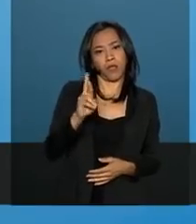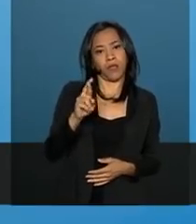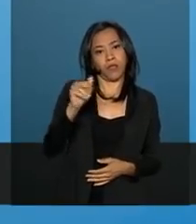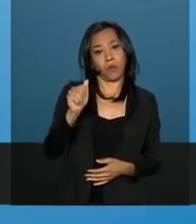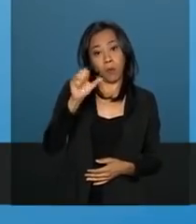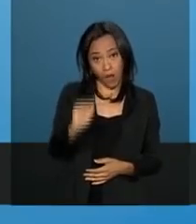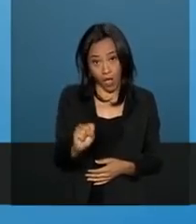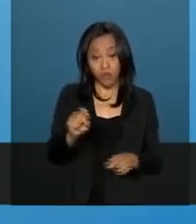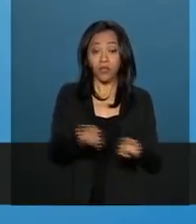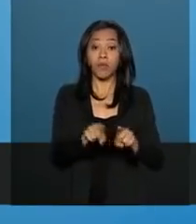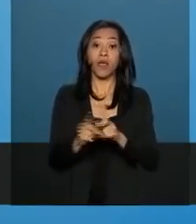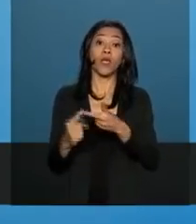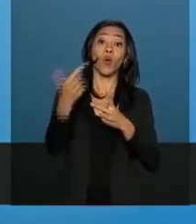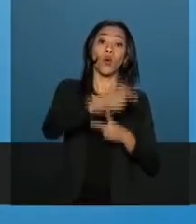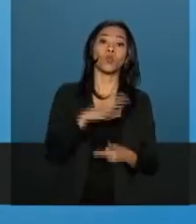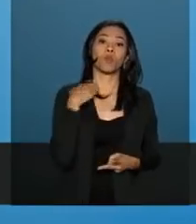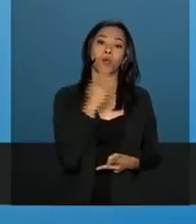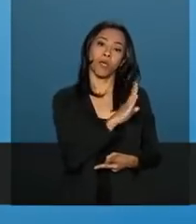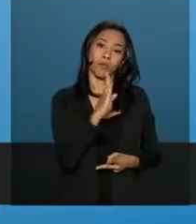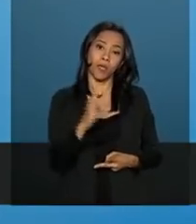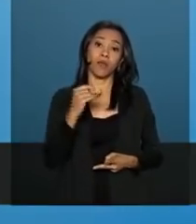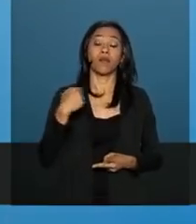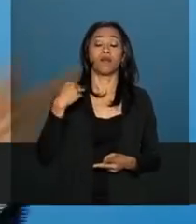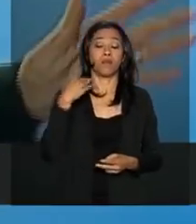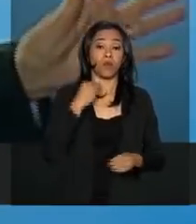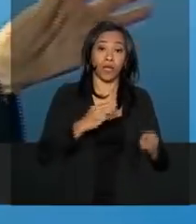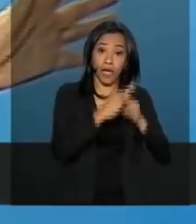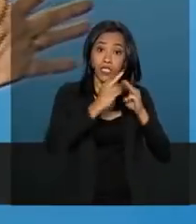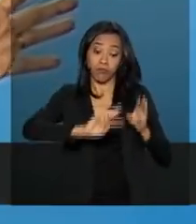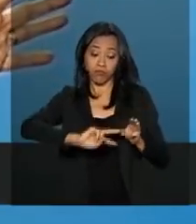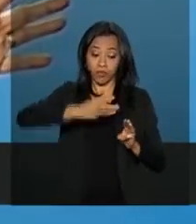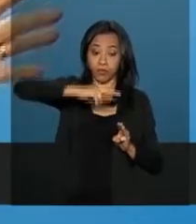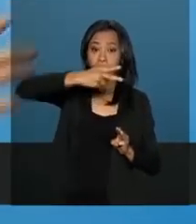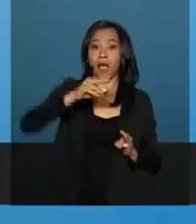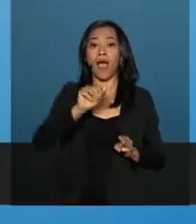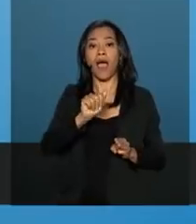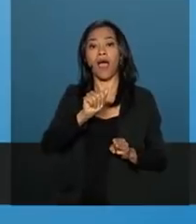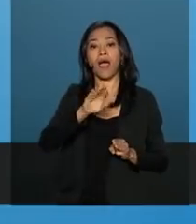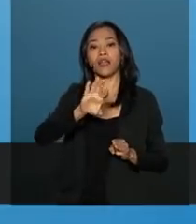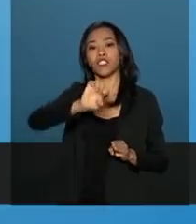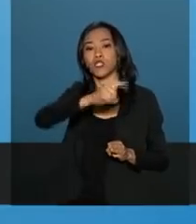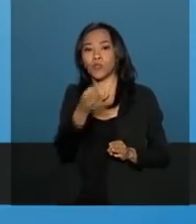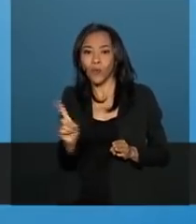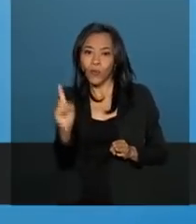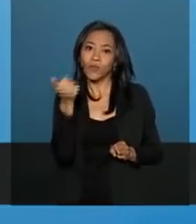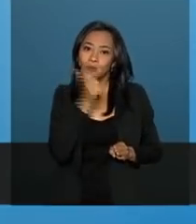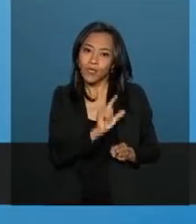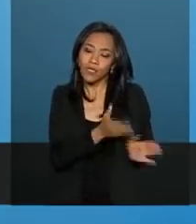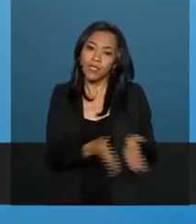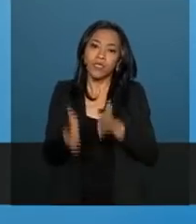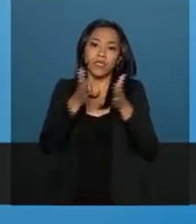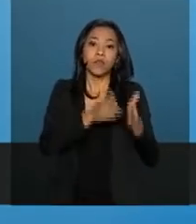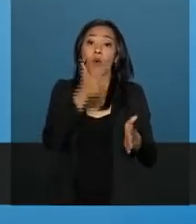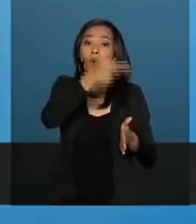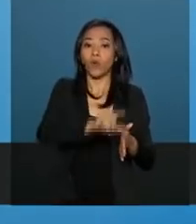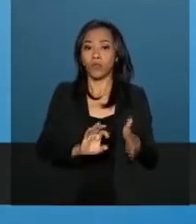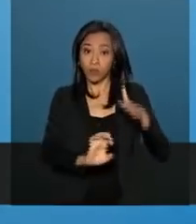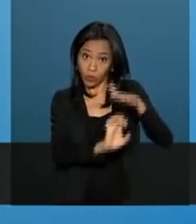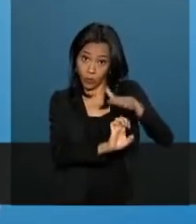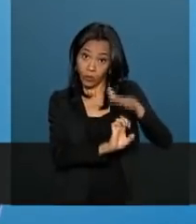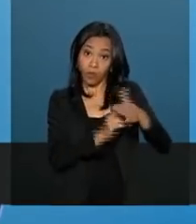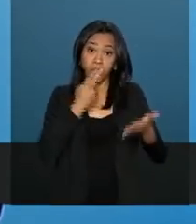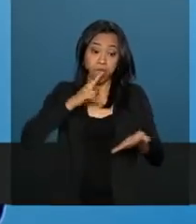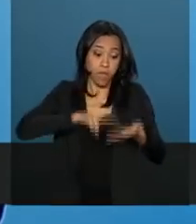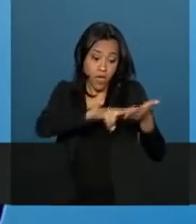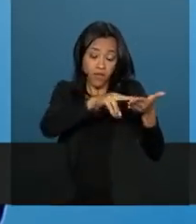das ações do Banco do Brasil, da Caixa Econômica Federal, os Correios, sob o comando do ministro Kassab, que